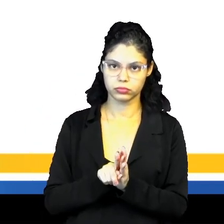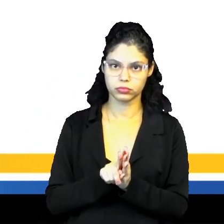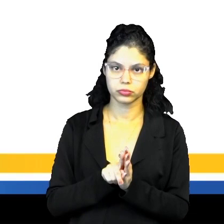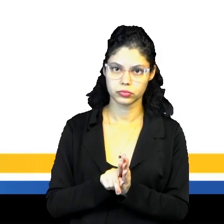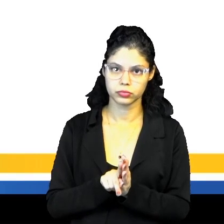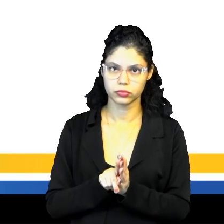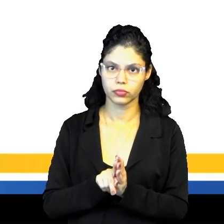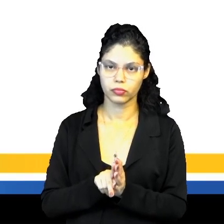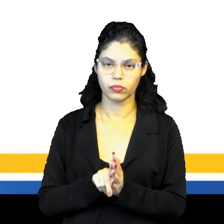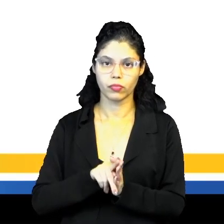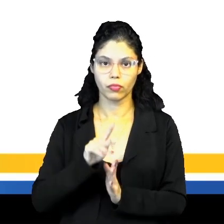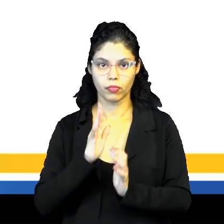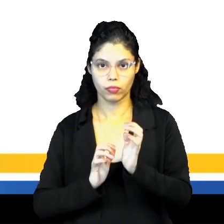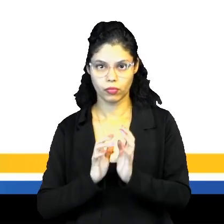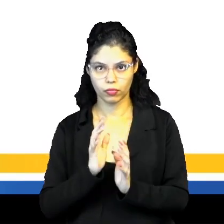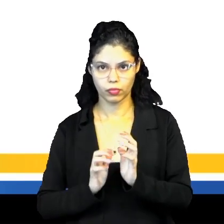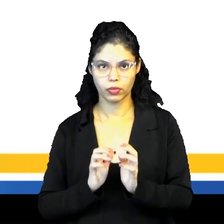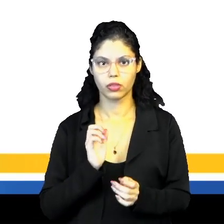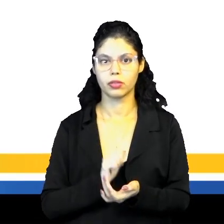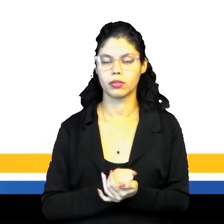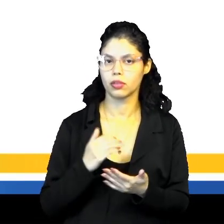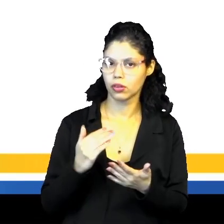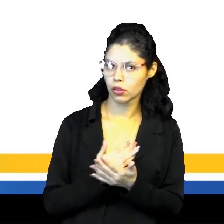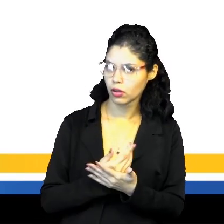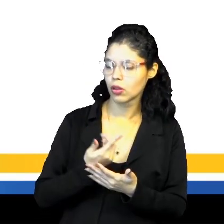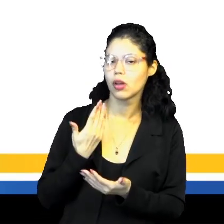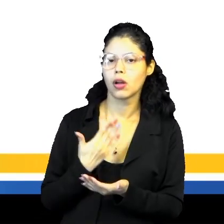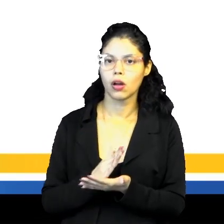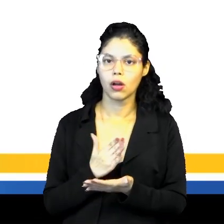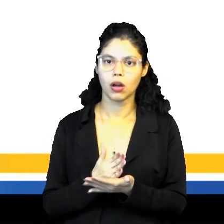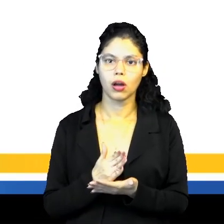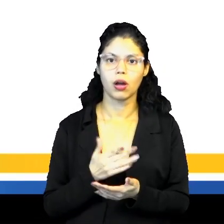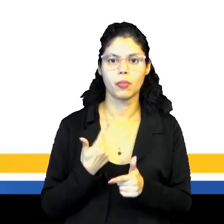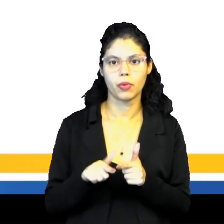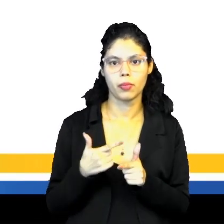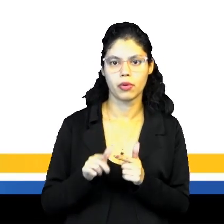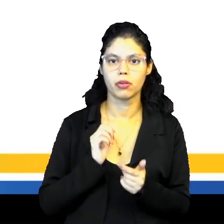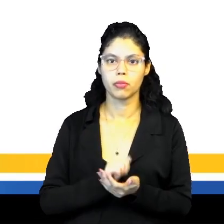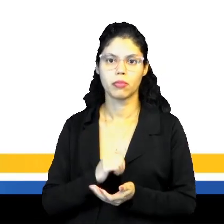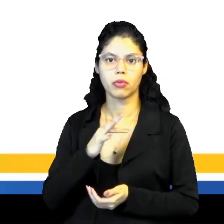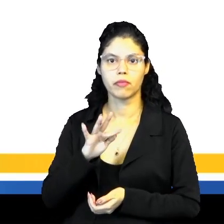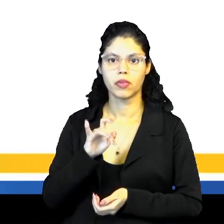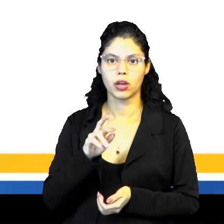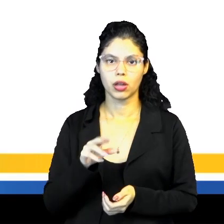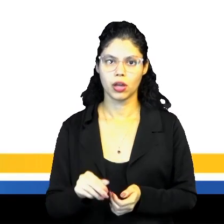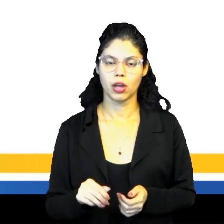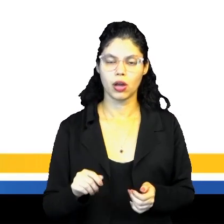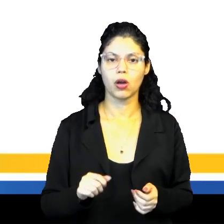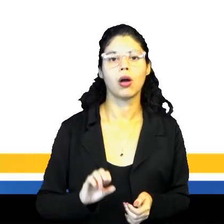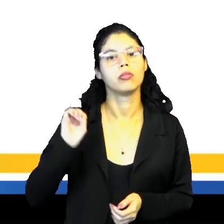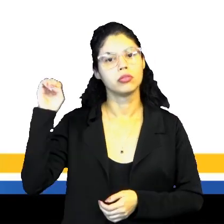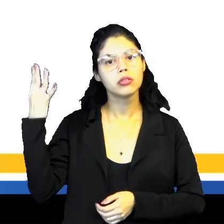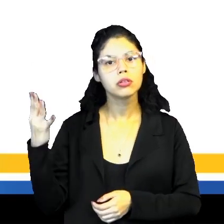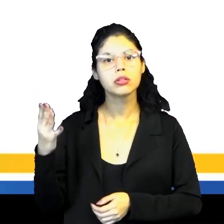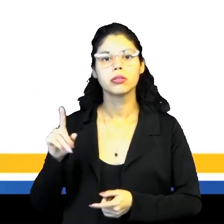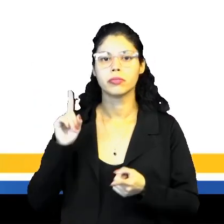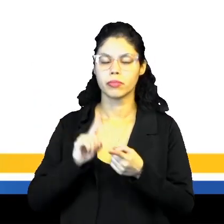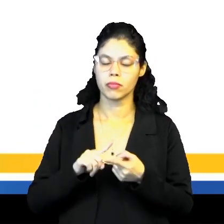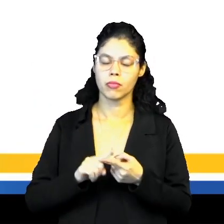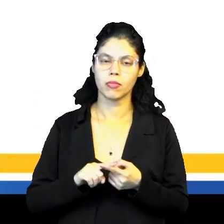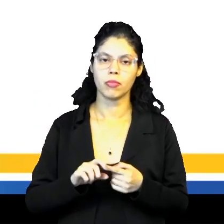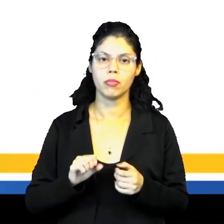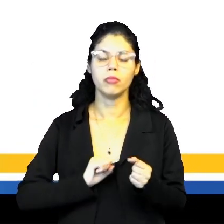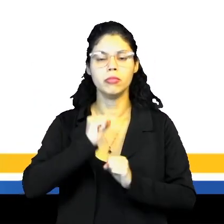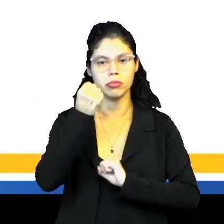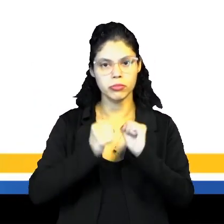pessoas confundem, acham que o efeito estufa ele é algo prejudicial. Não, mas ele se torna prejudicial pela emissão de poluente,